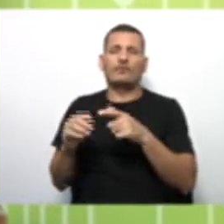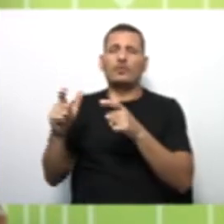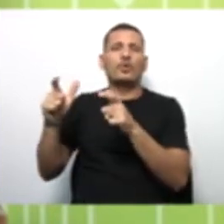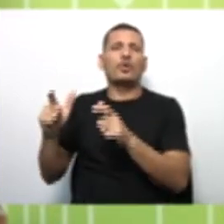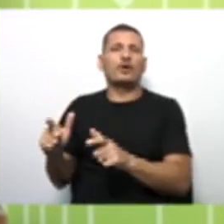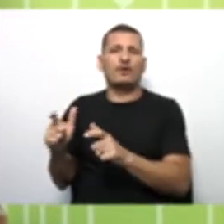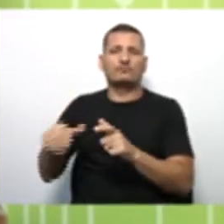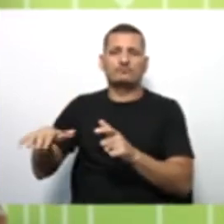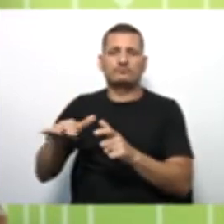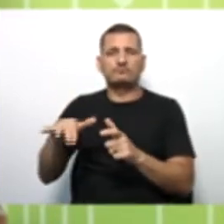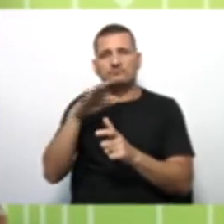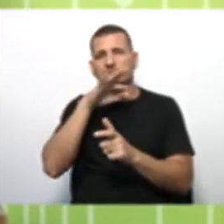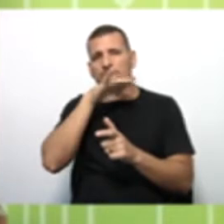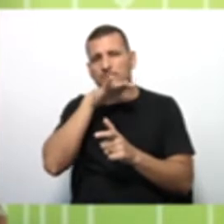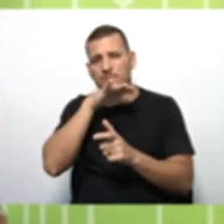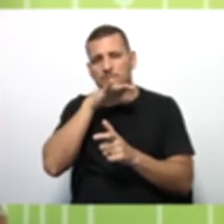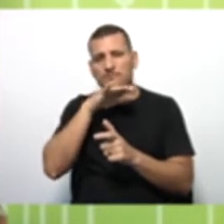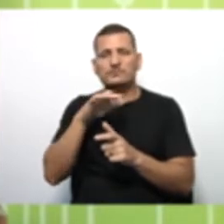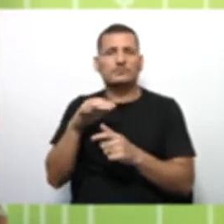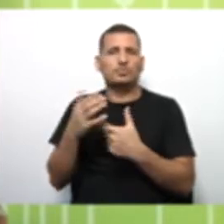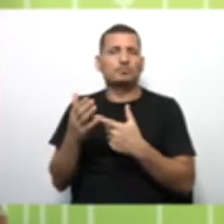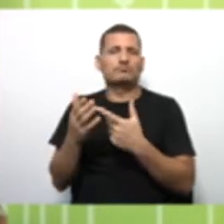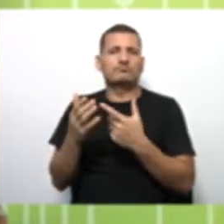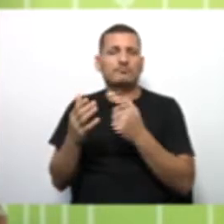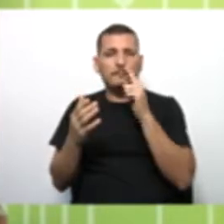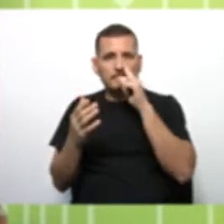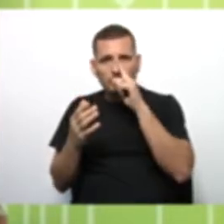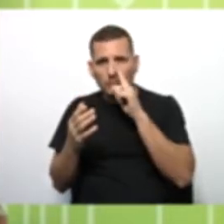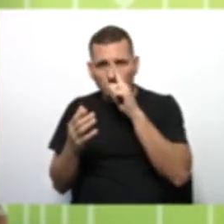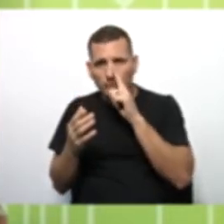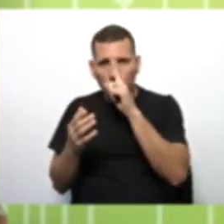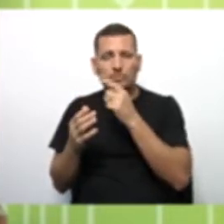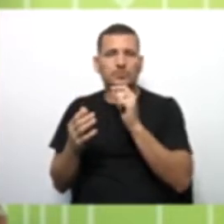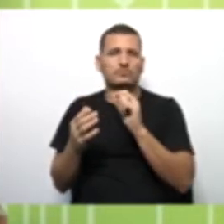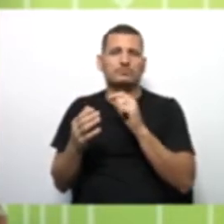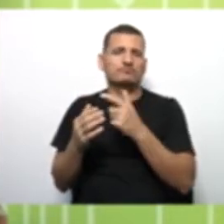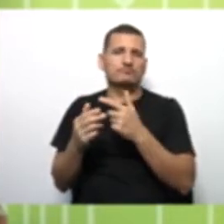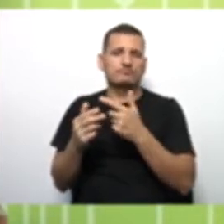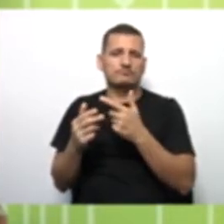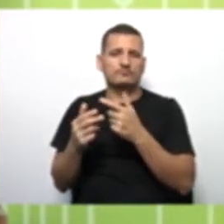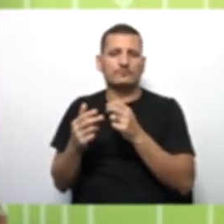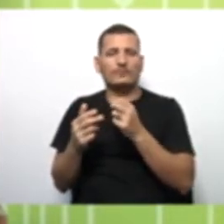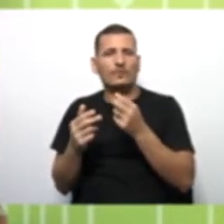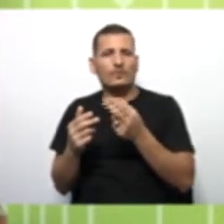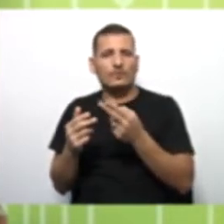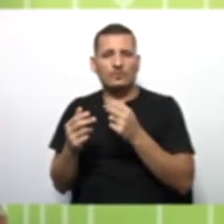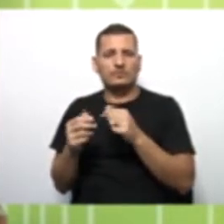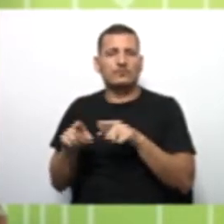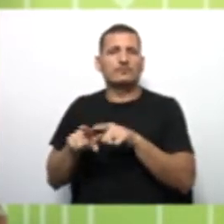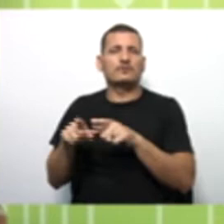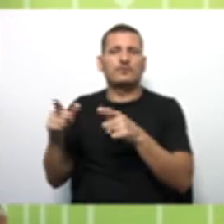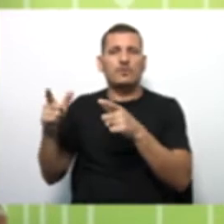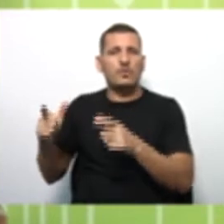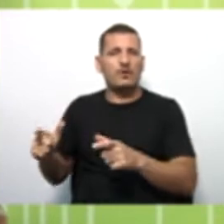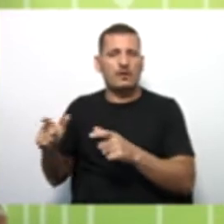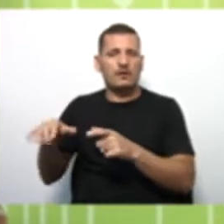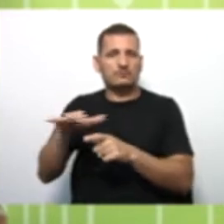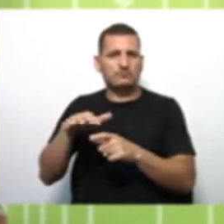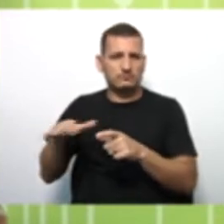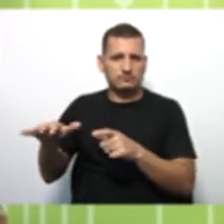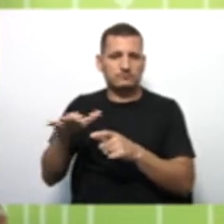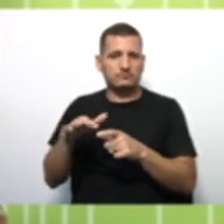localização ruim, questão de insegurança das instalações, insegurança realmente da localização. Então